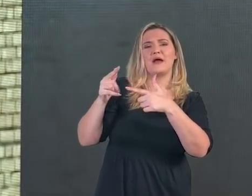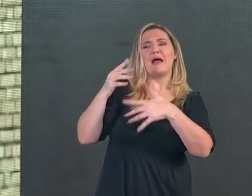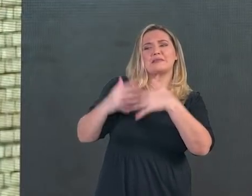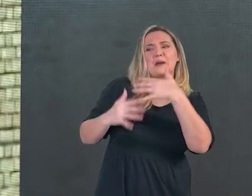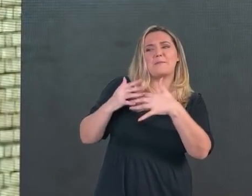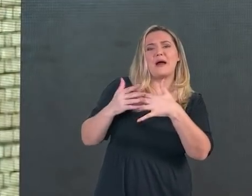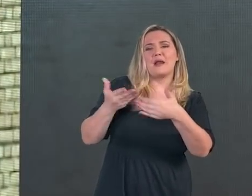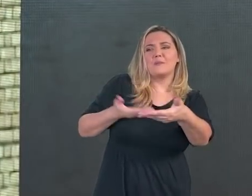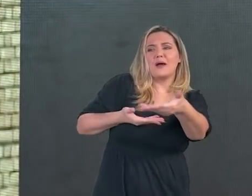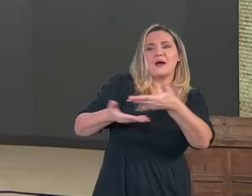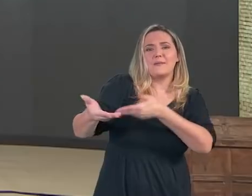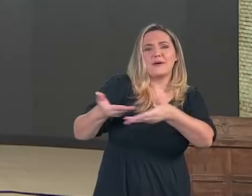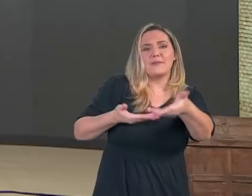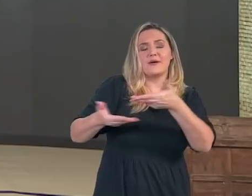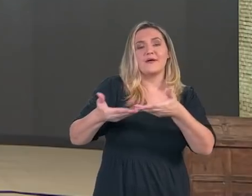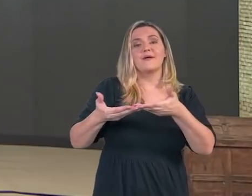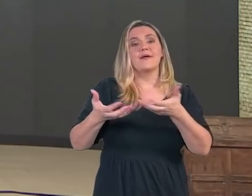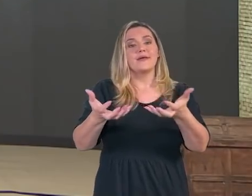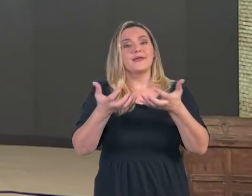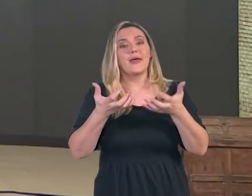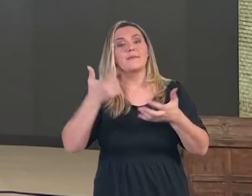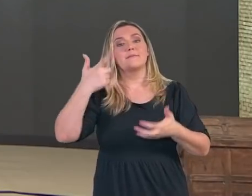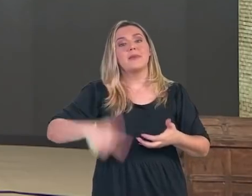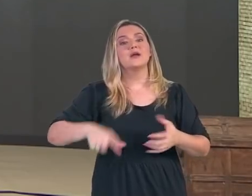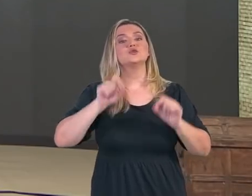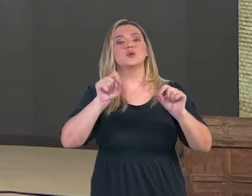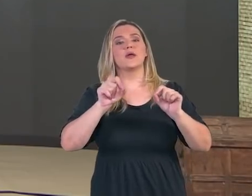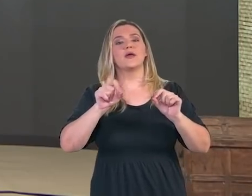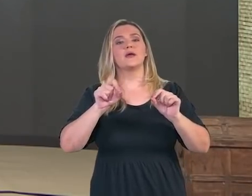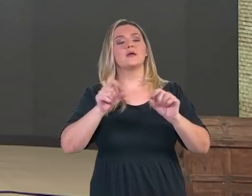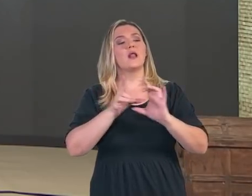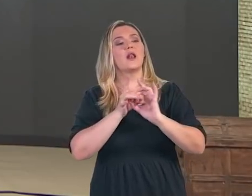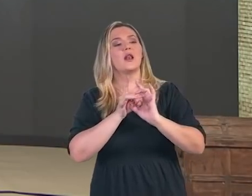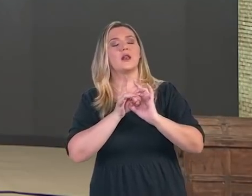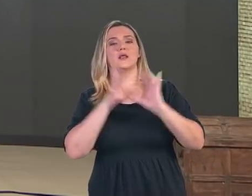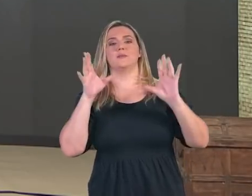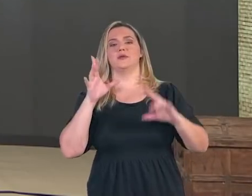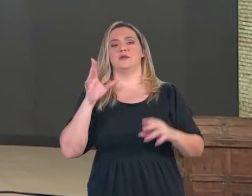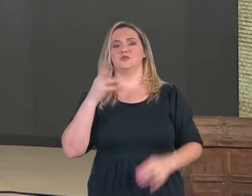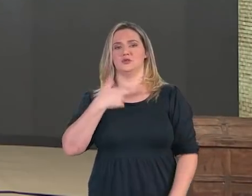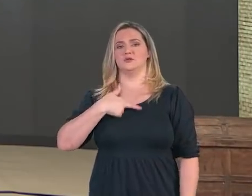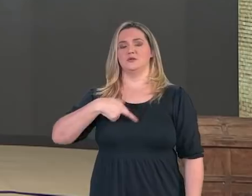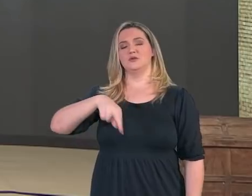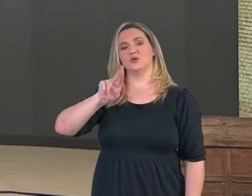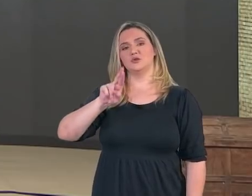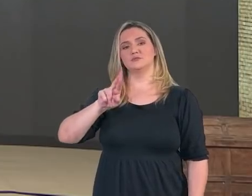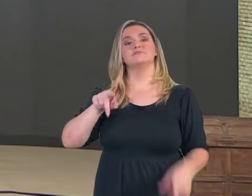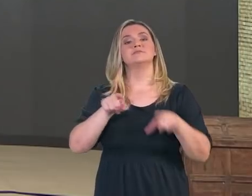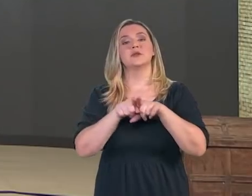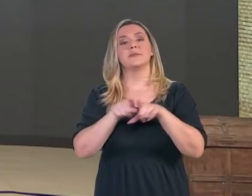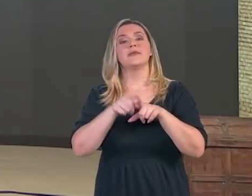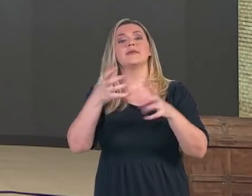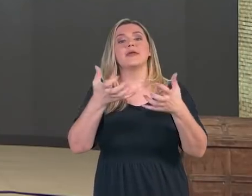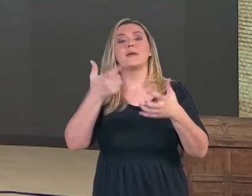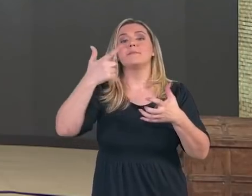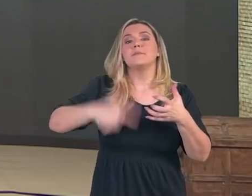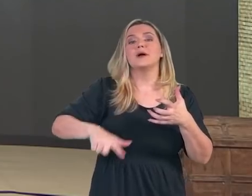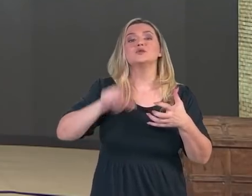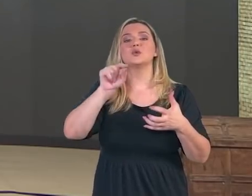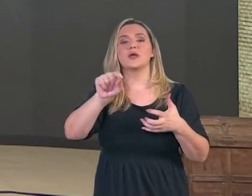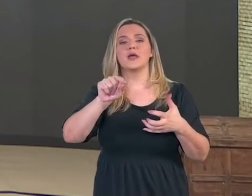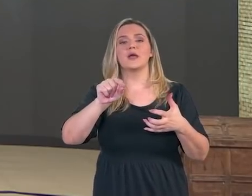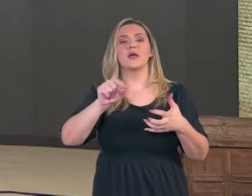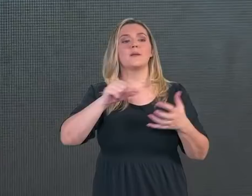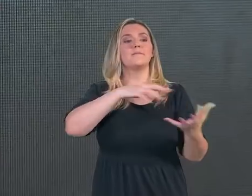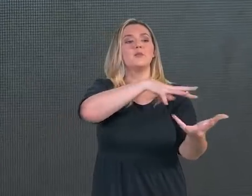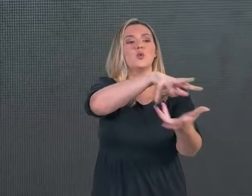os outros. Eles querem cada vez mais independência religiosa. E, por fim, eles querem cada vez mais adequação